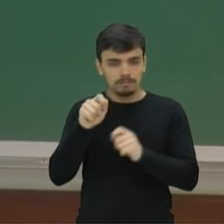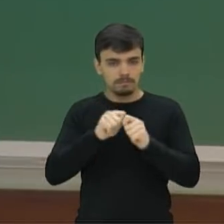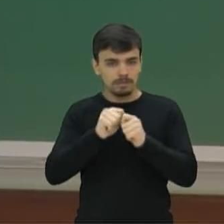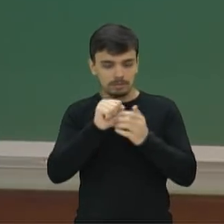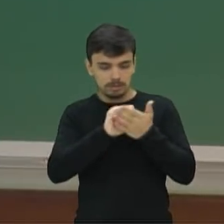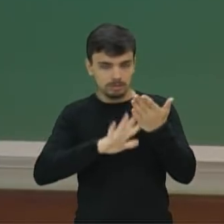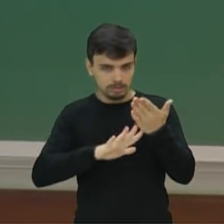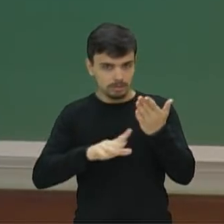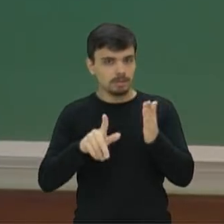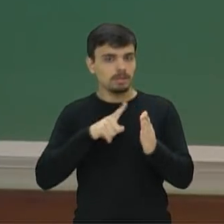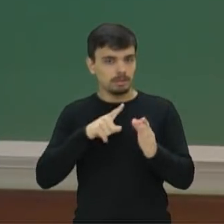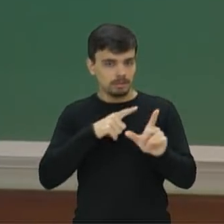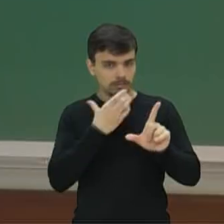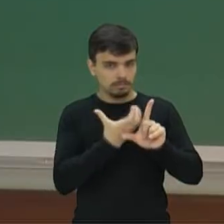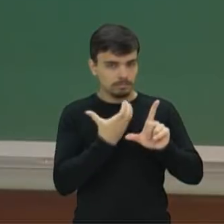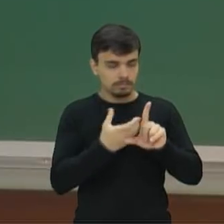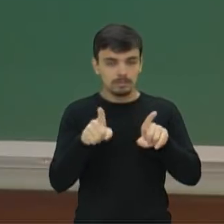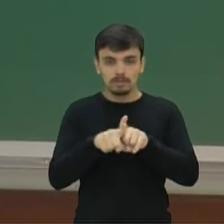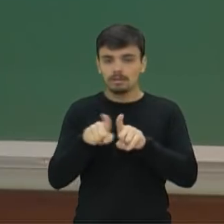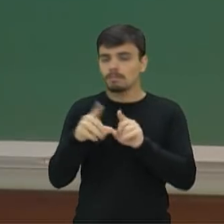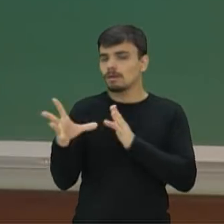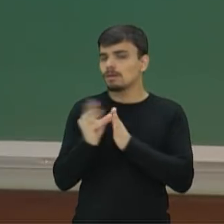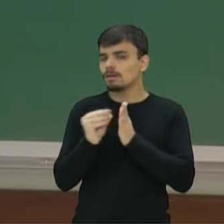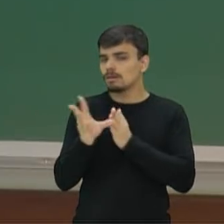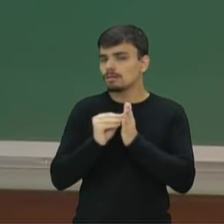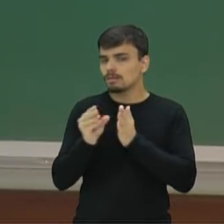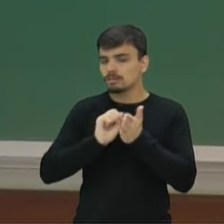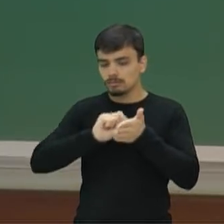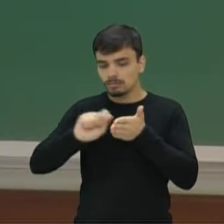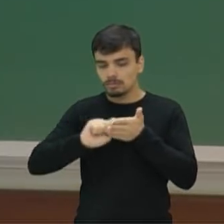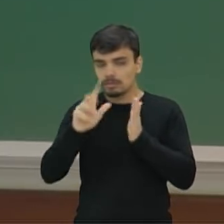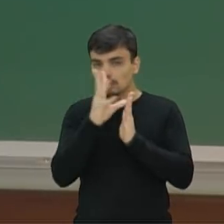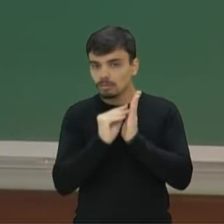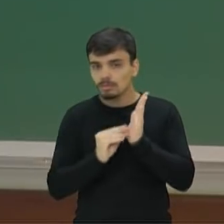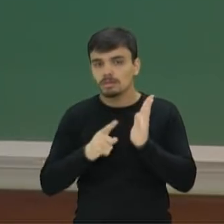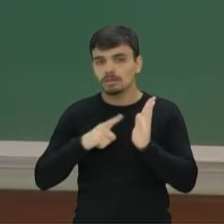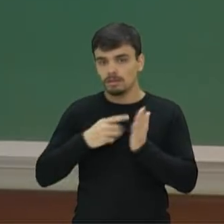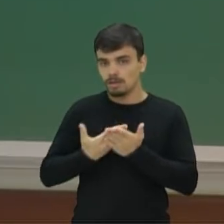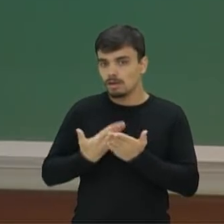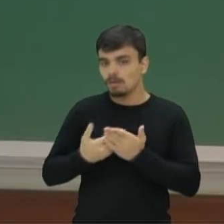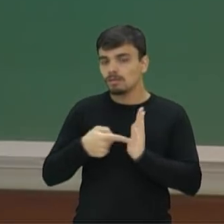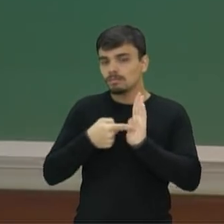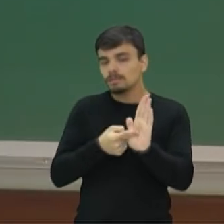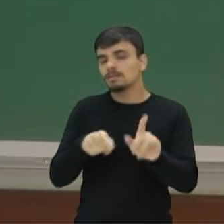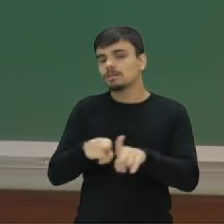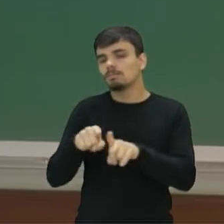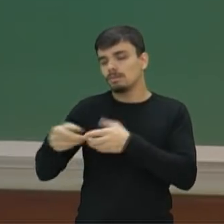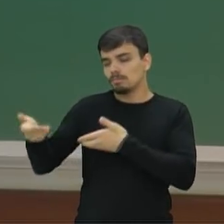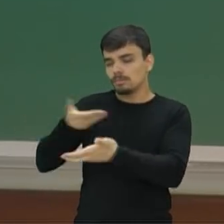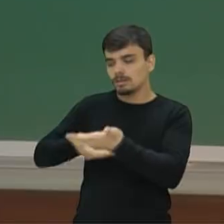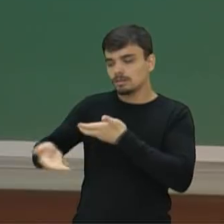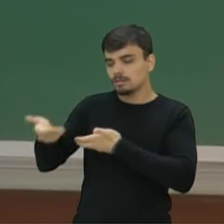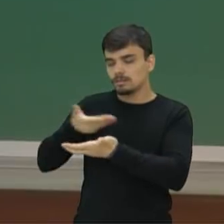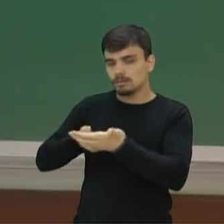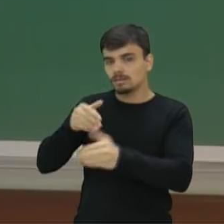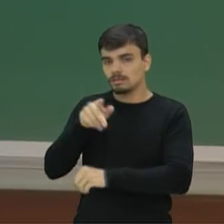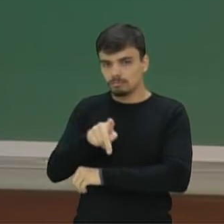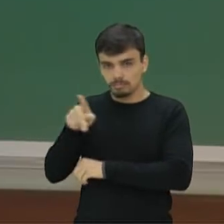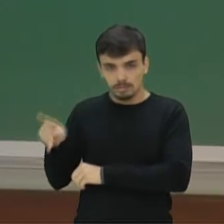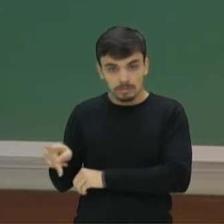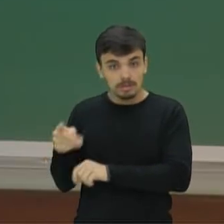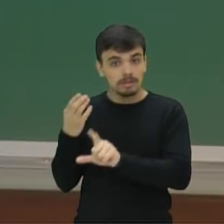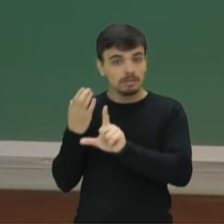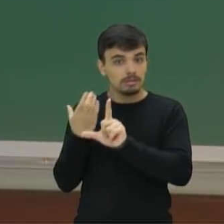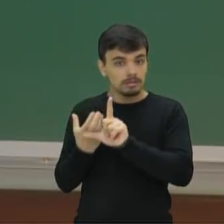as atividades propostas, faça as anotações dos conteúdos que estão sendo apresentados nas aulas e também interaja com o seu professor ou professora